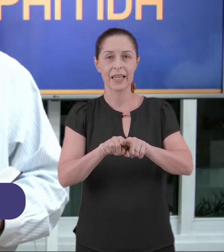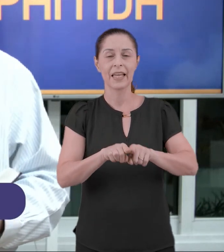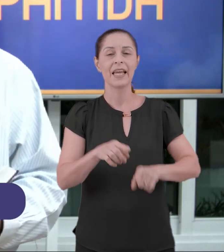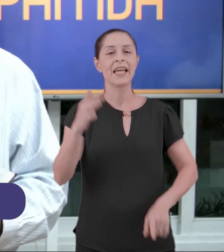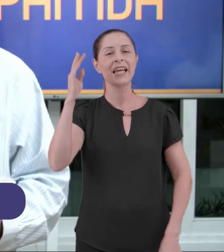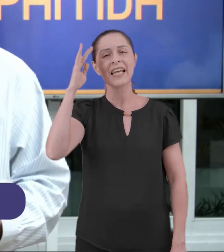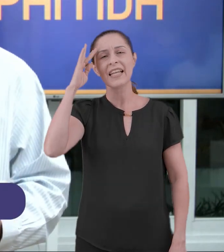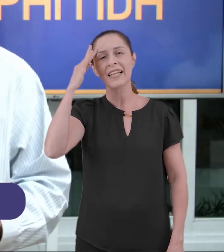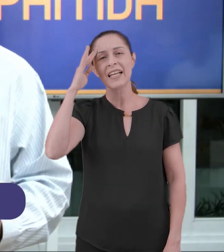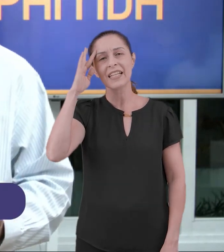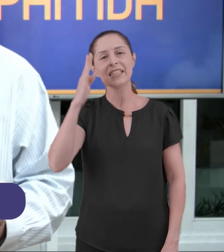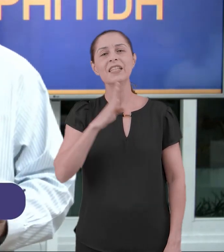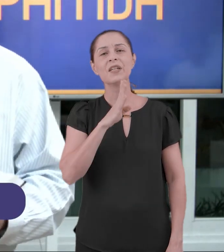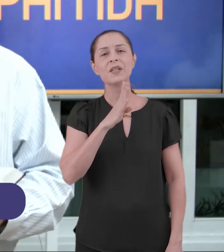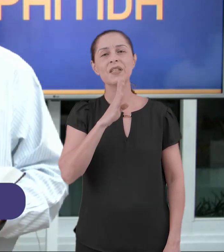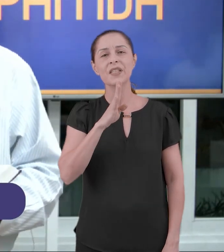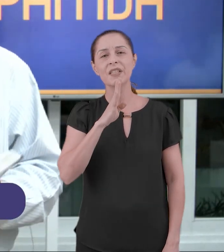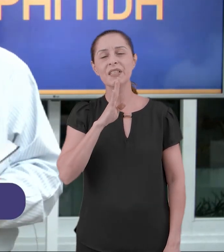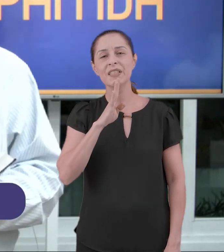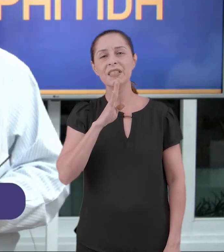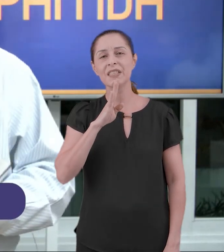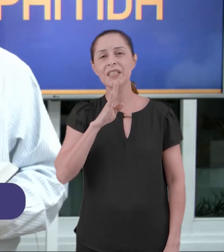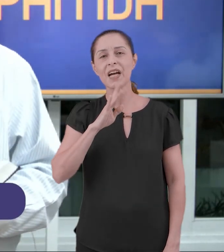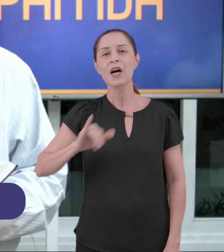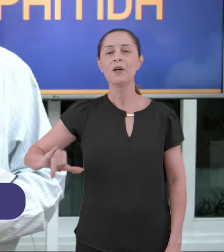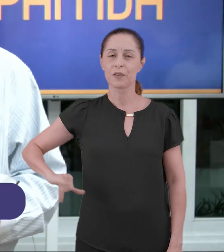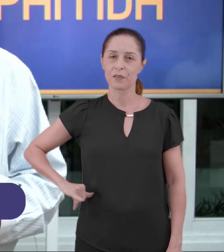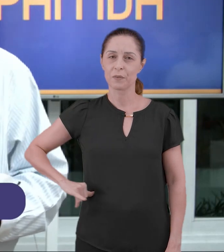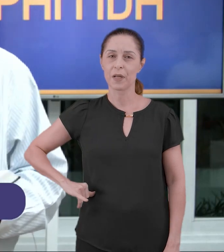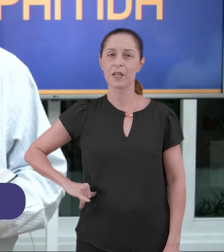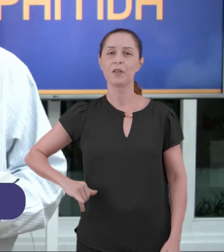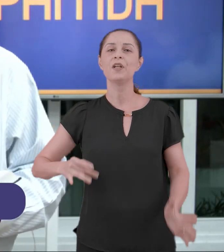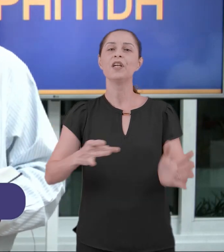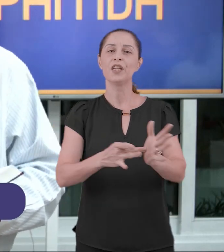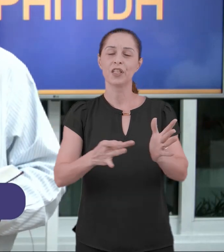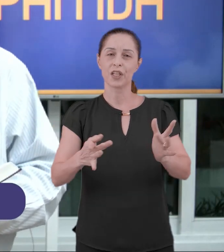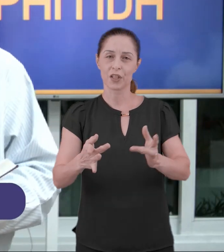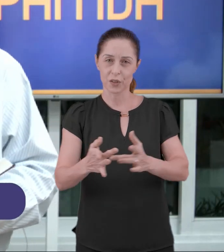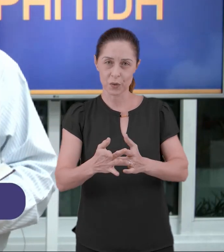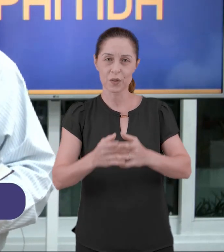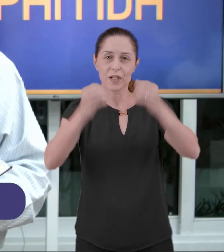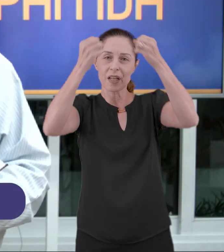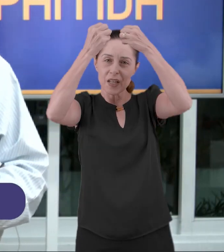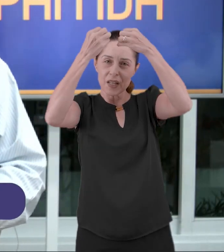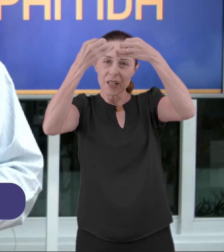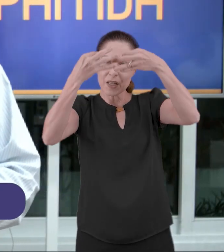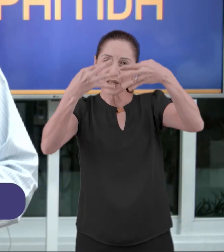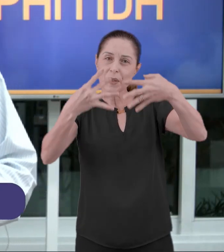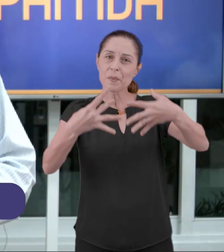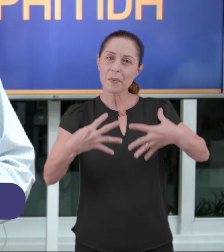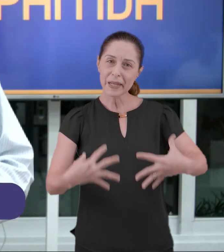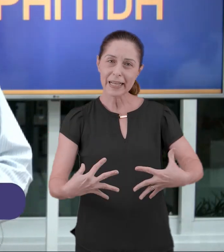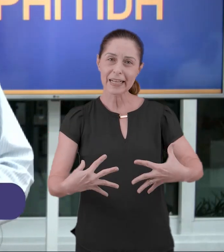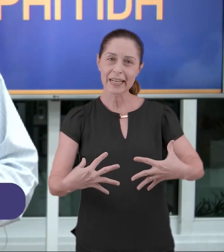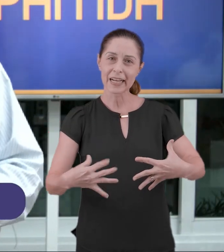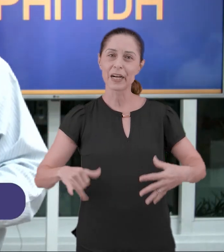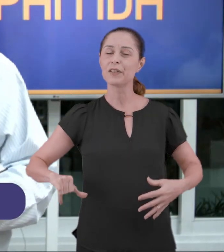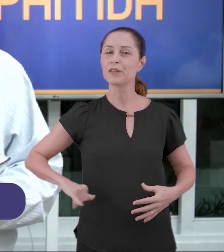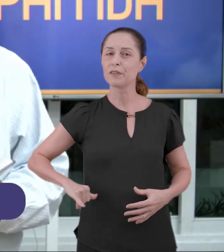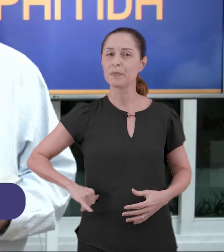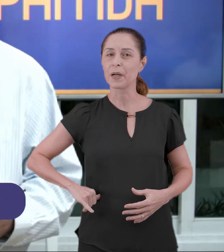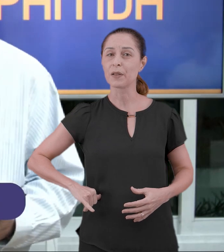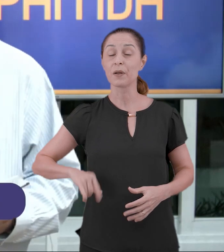sofrem, Jesus também explica o sofrimento. Veja bem aqui que os seus